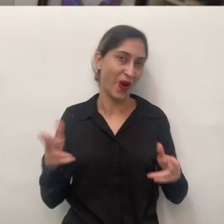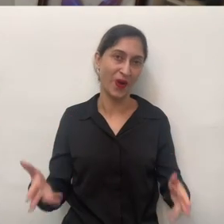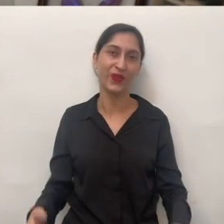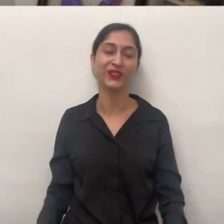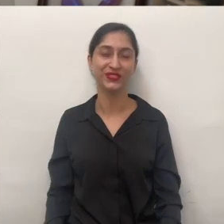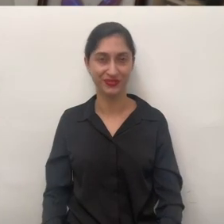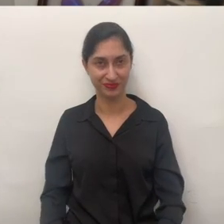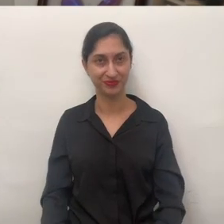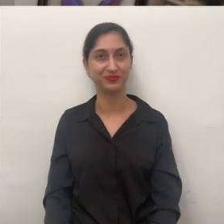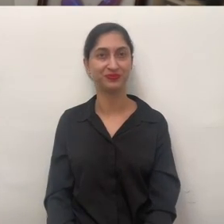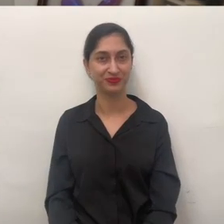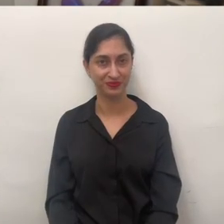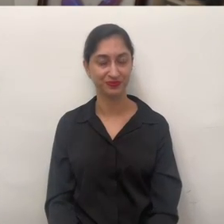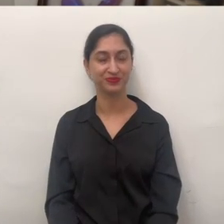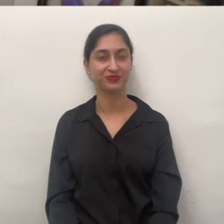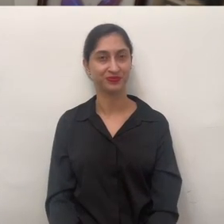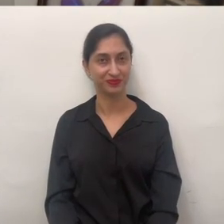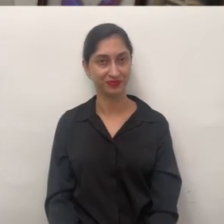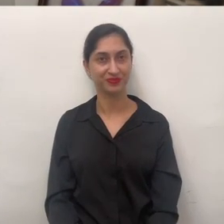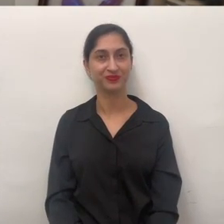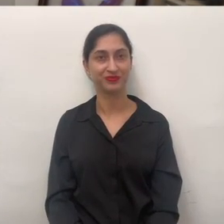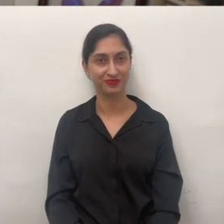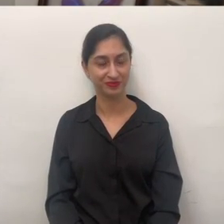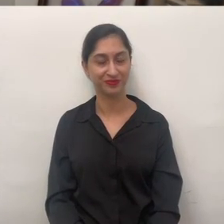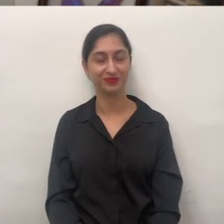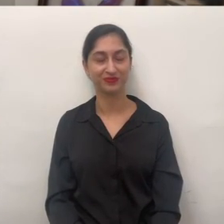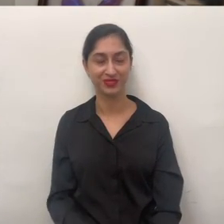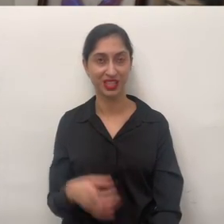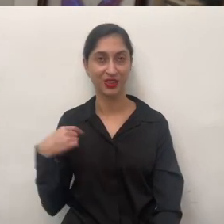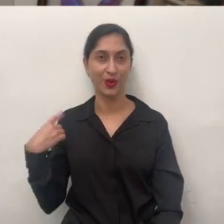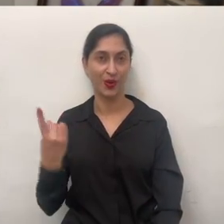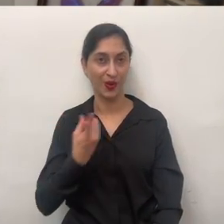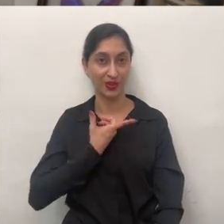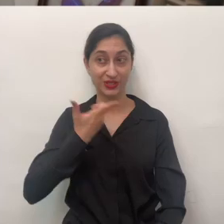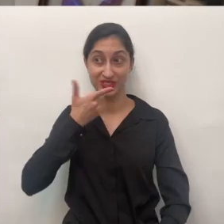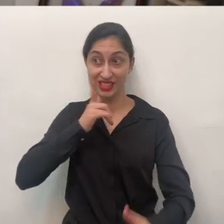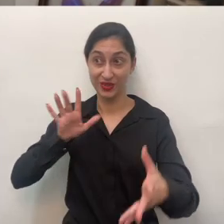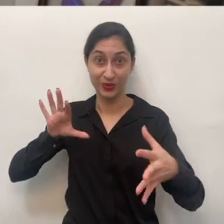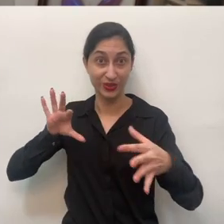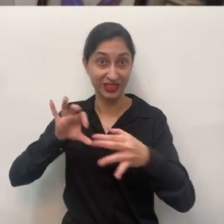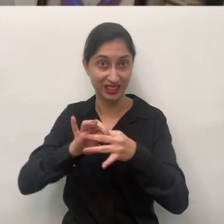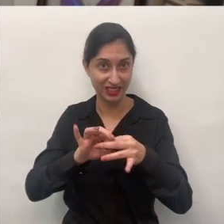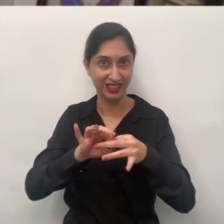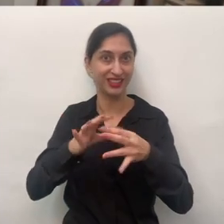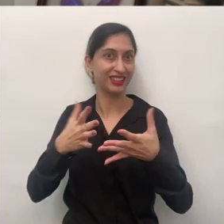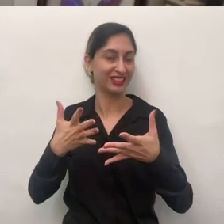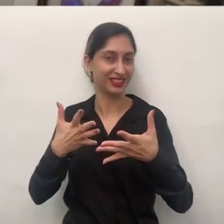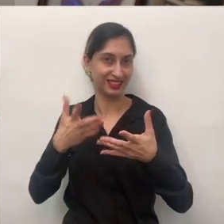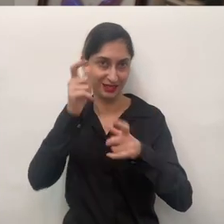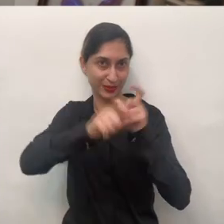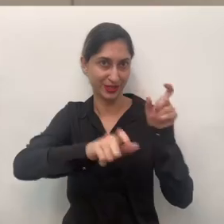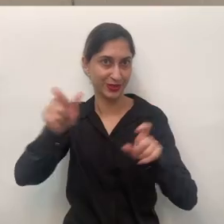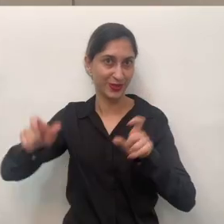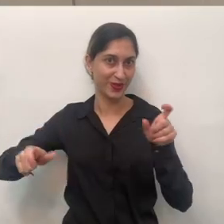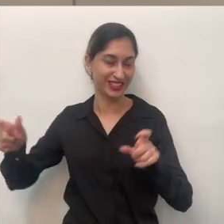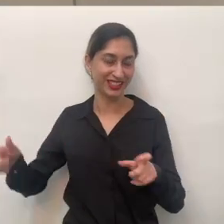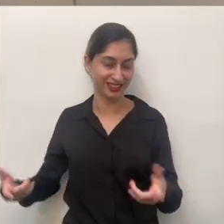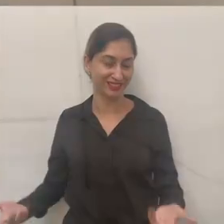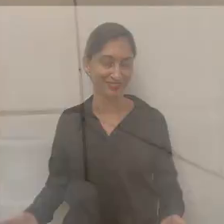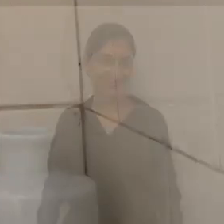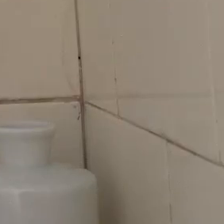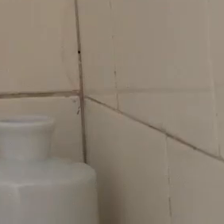eu acho, né? Que possibilita essa conexão e essa vazão, né?